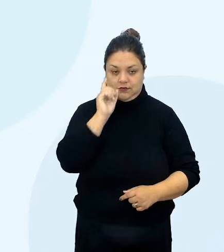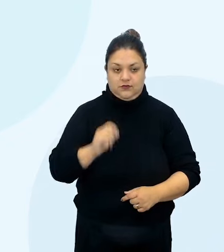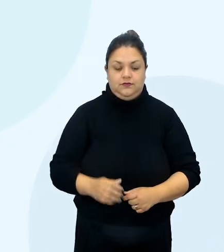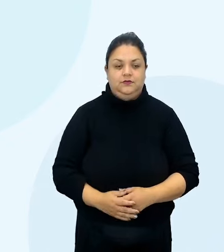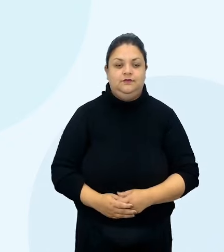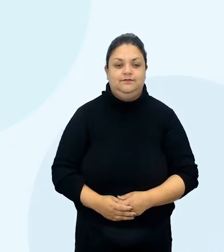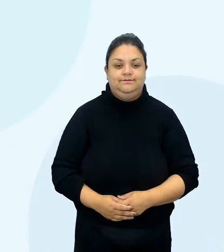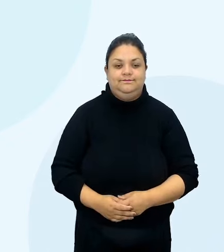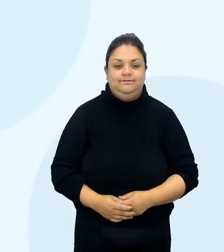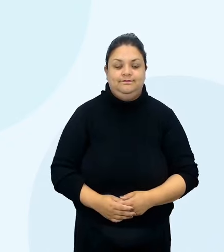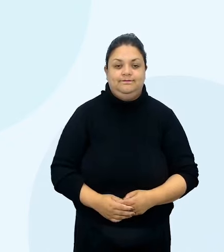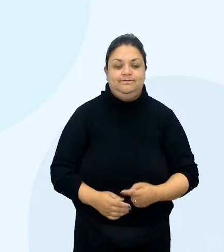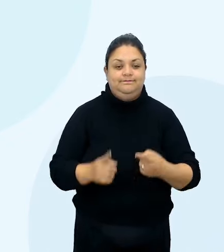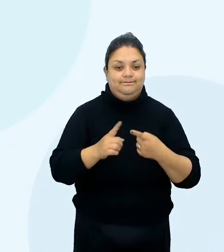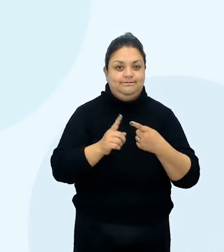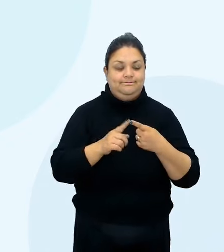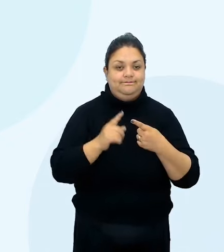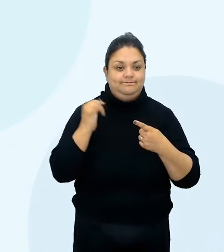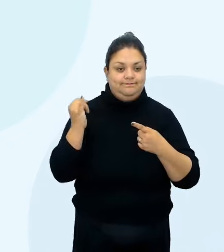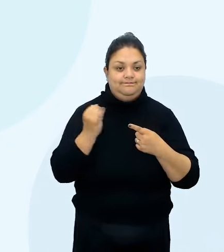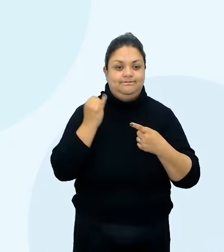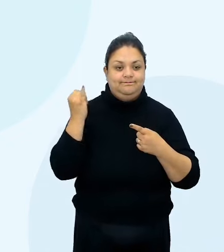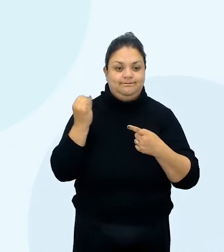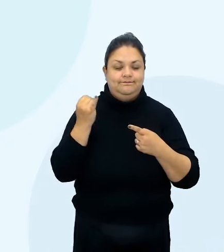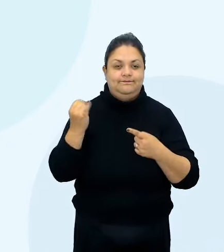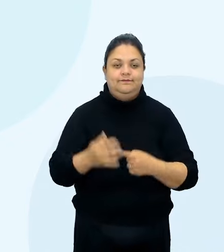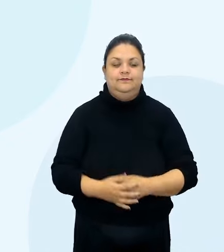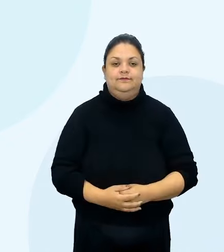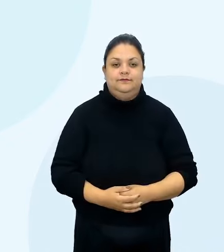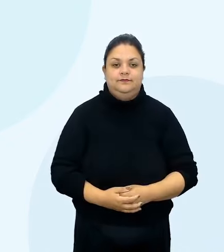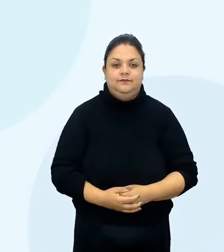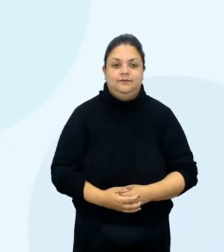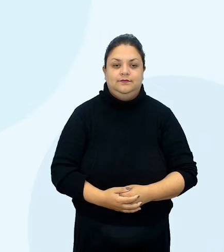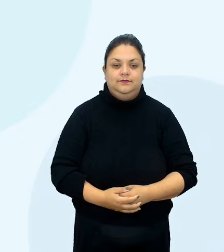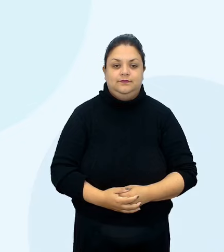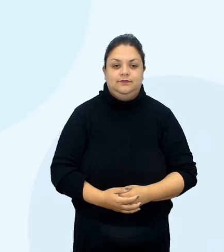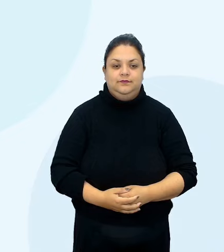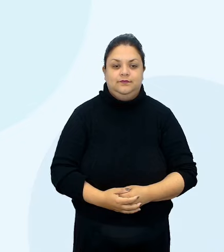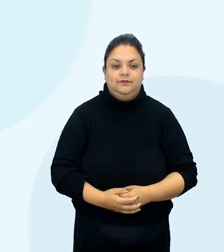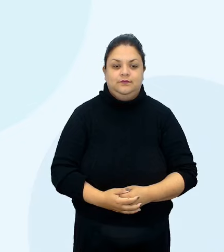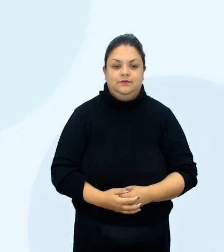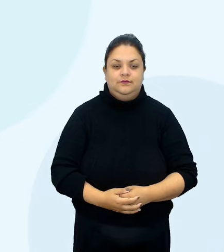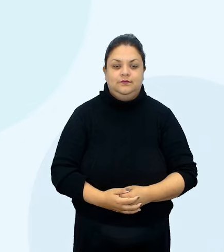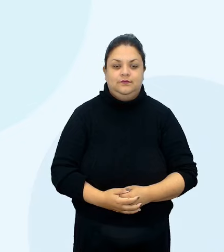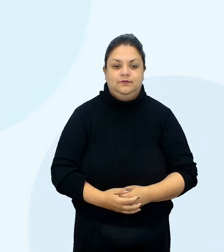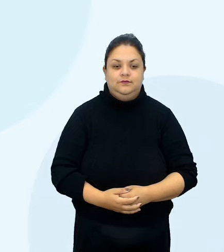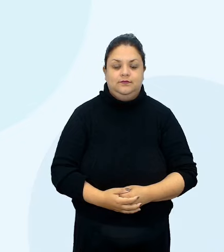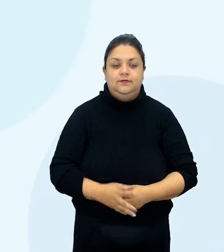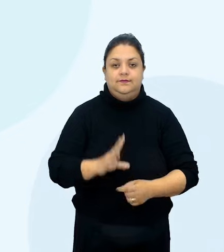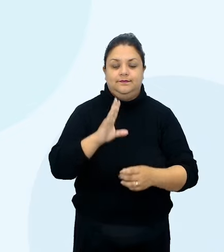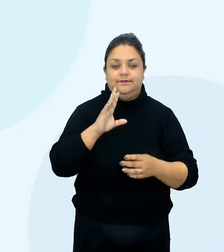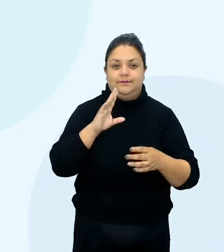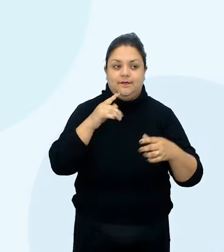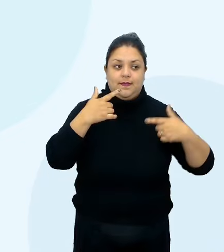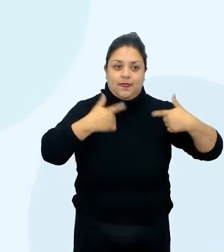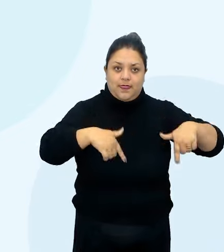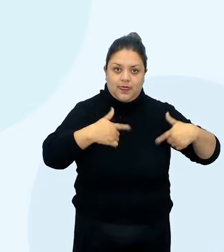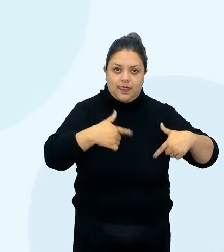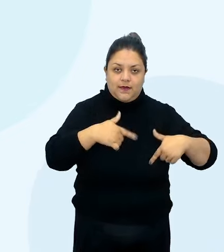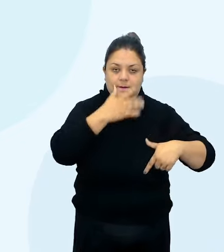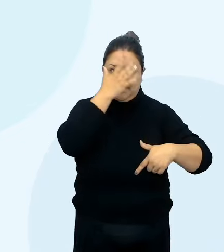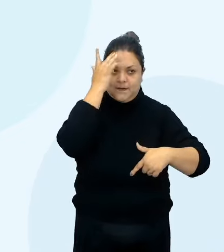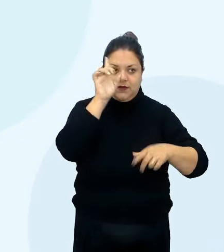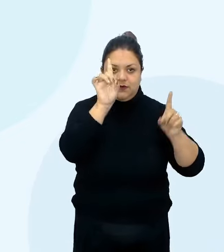A primeira questão, né, que eu trago dentro do trabalho, né, para a questão da pessoa